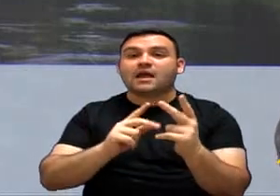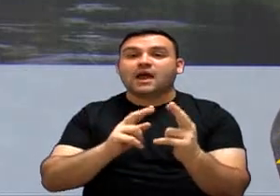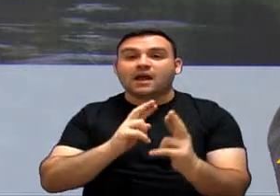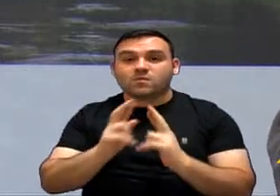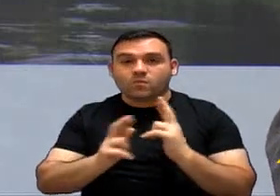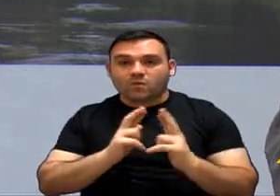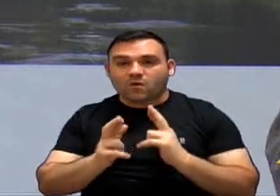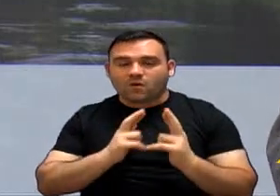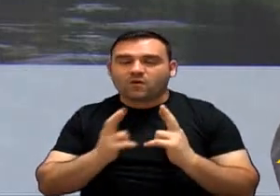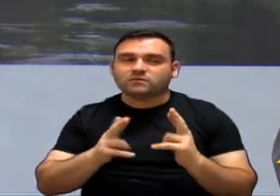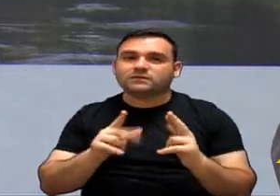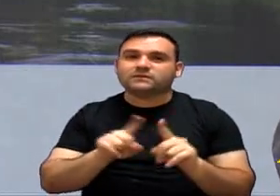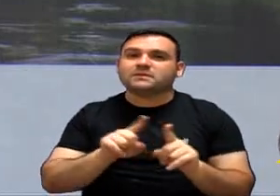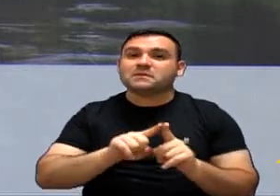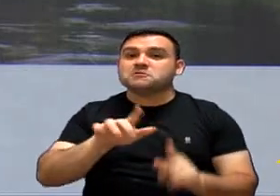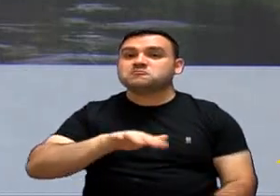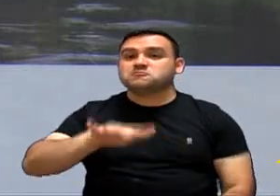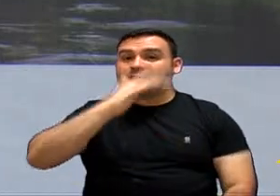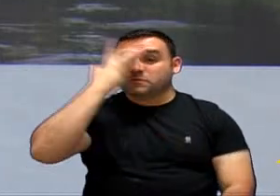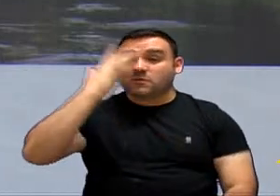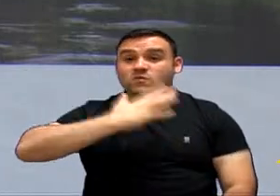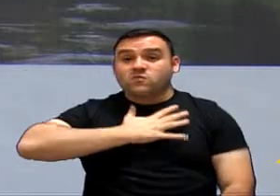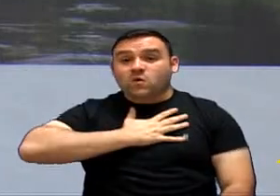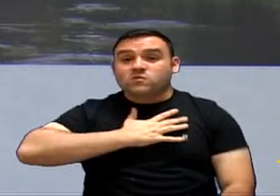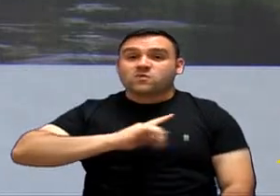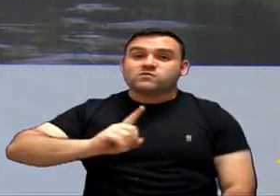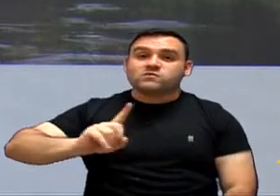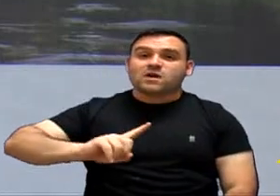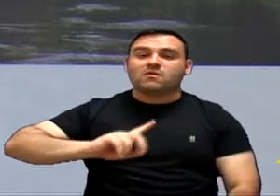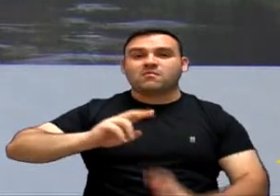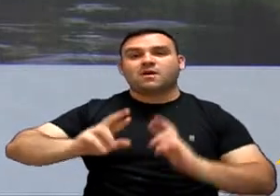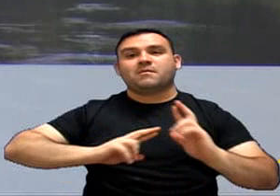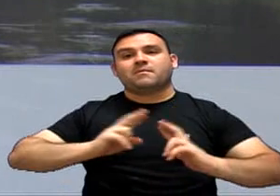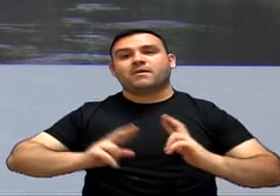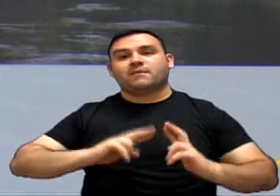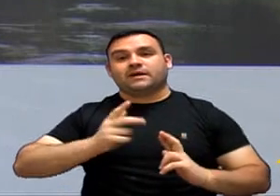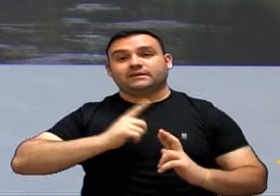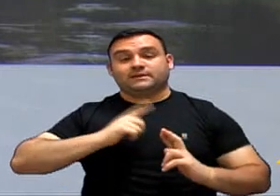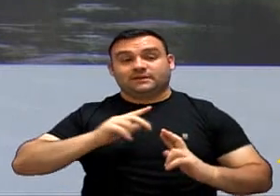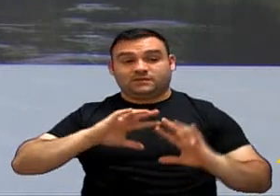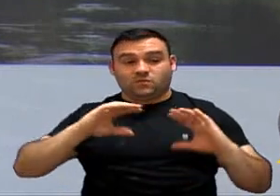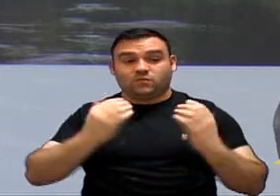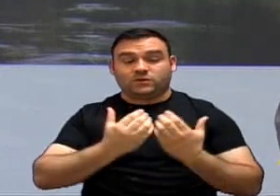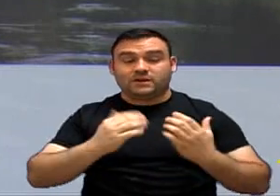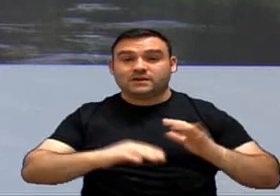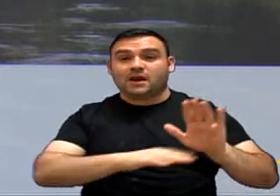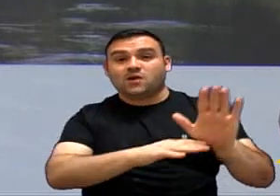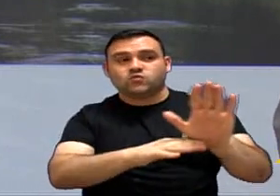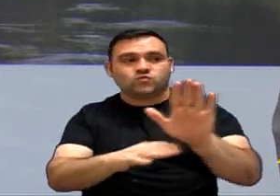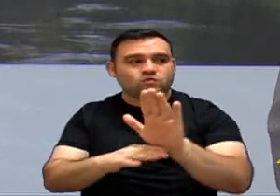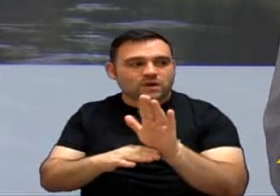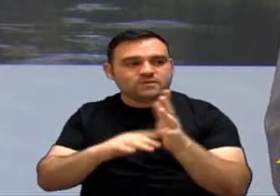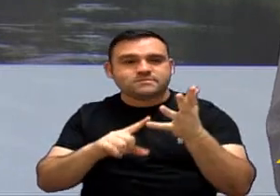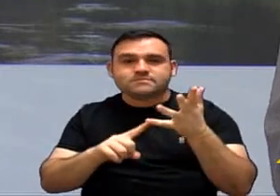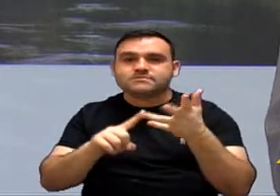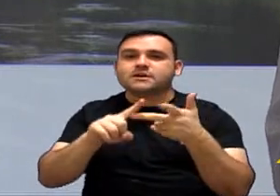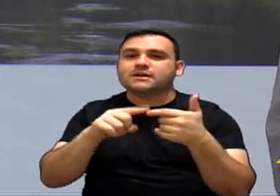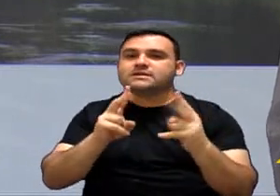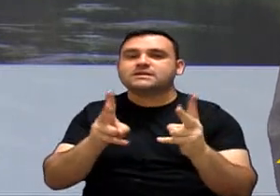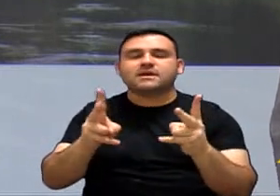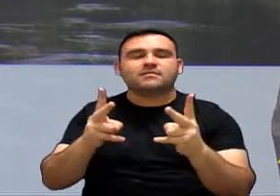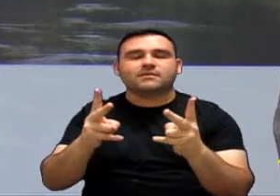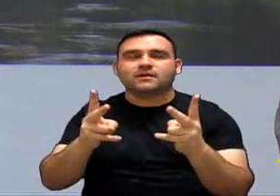respostas é o contentamento das respostas que são dadas para a comunidade em cada uma